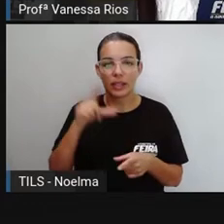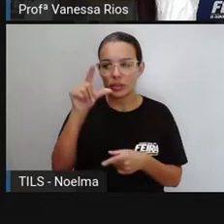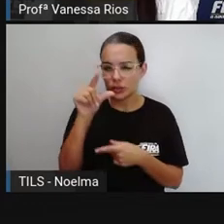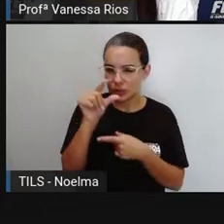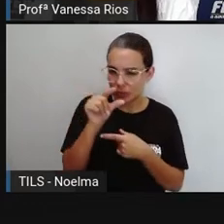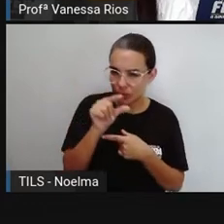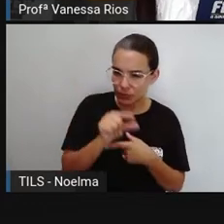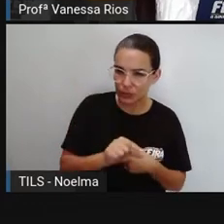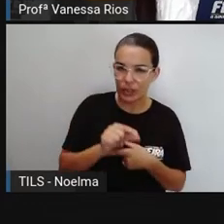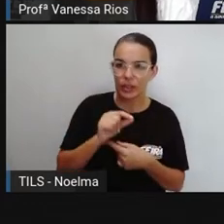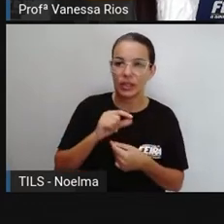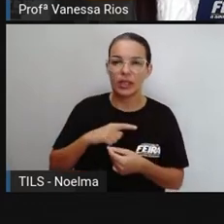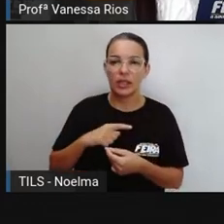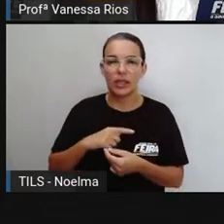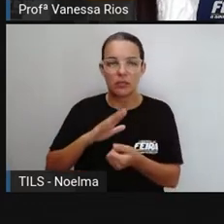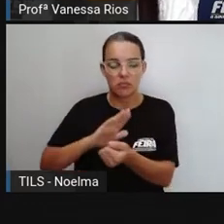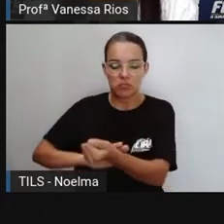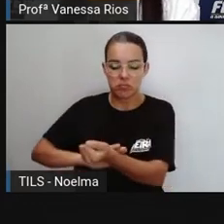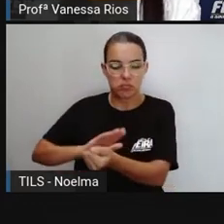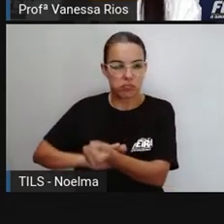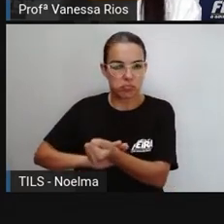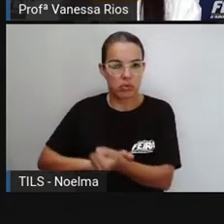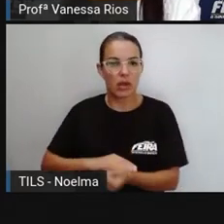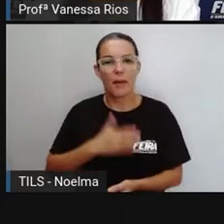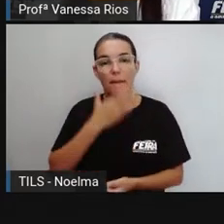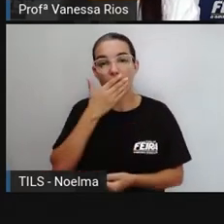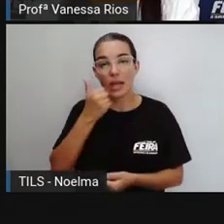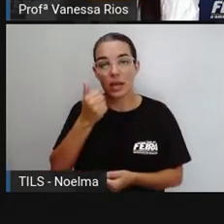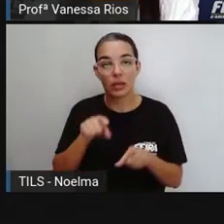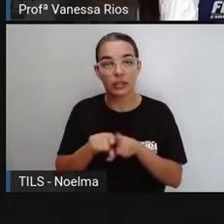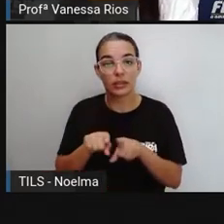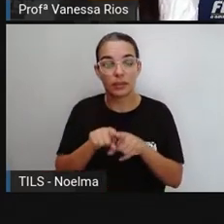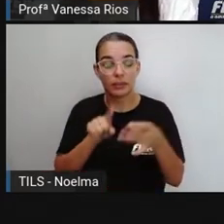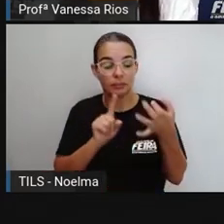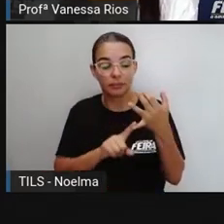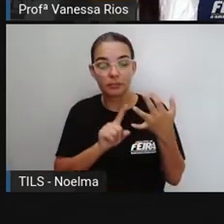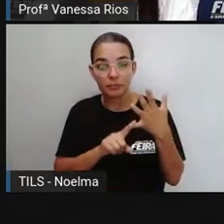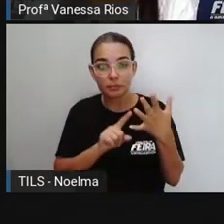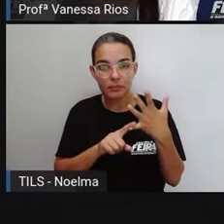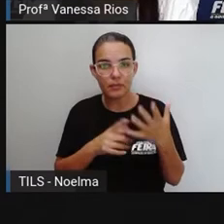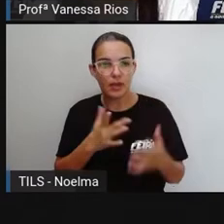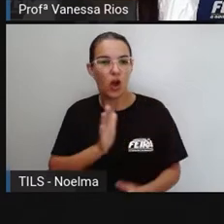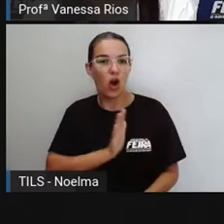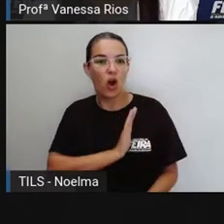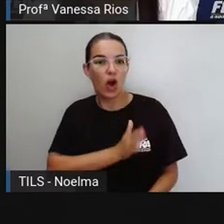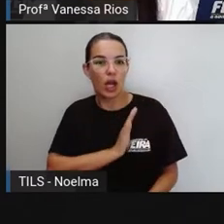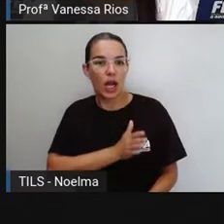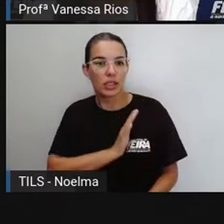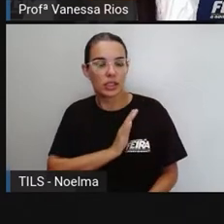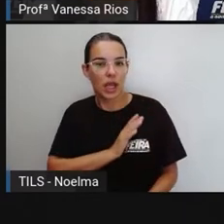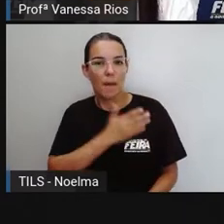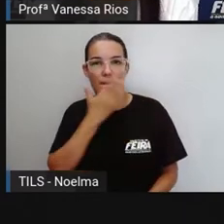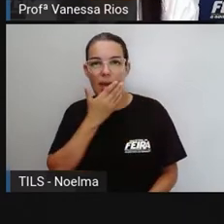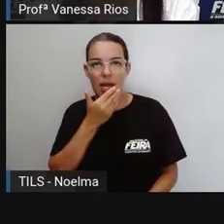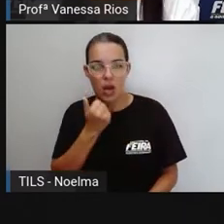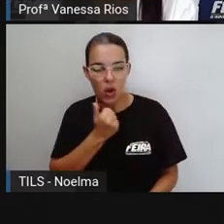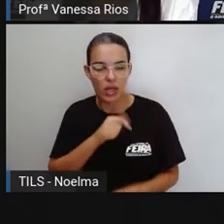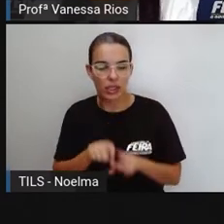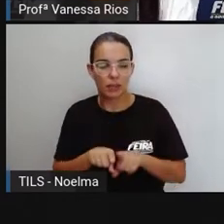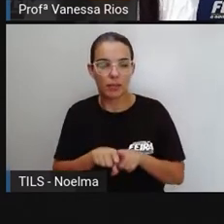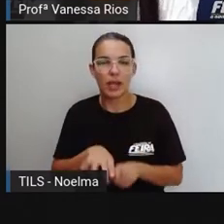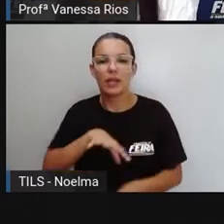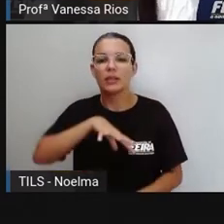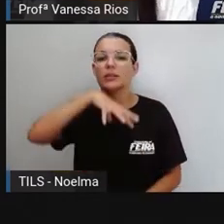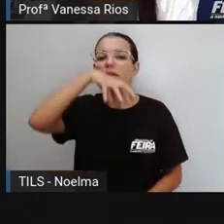de glicose, melhora a condição e a funcionalidade cardíaca e respiratória. Então, seu